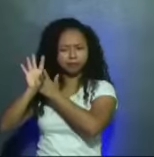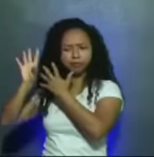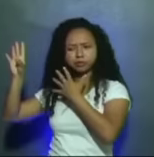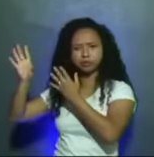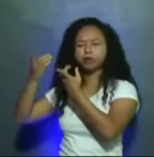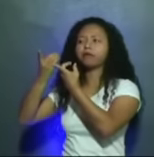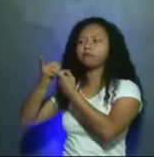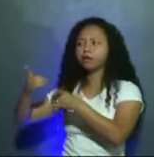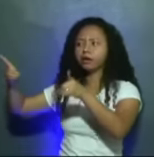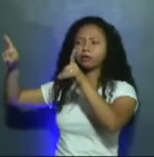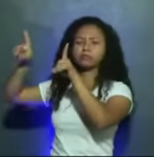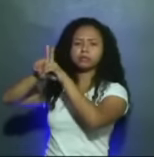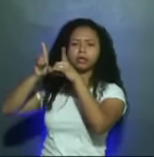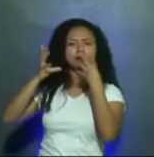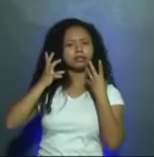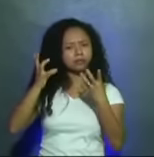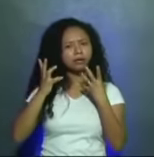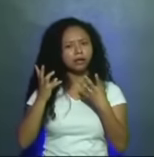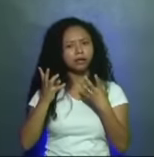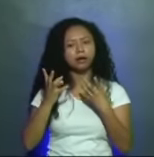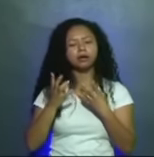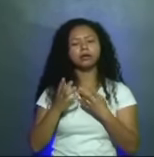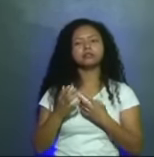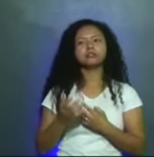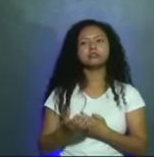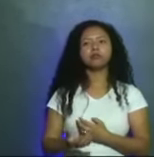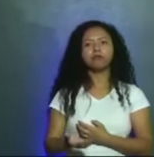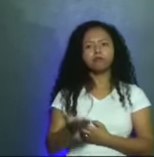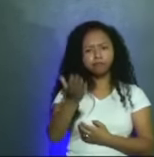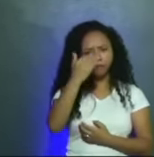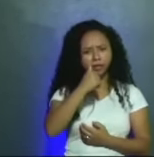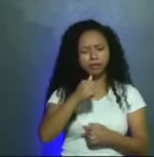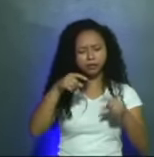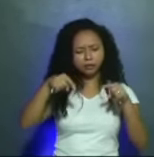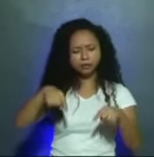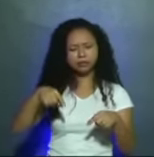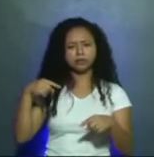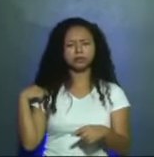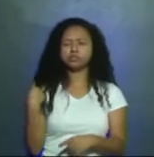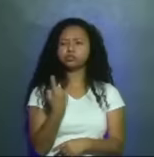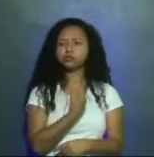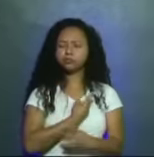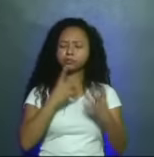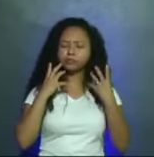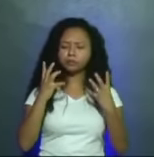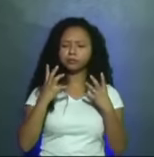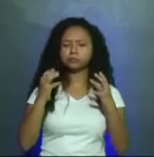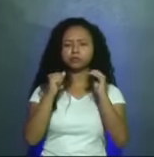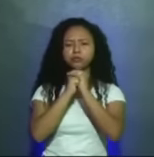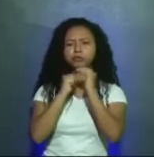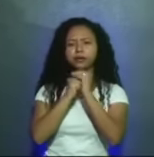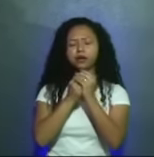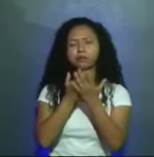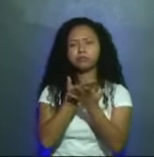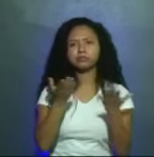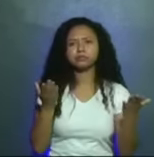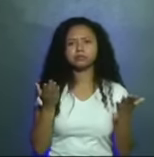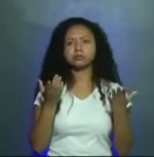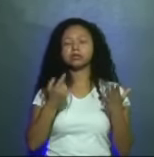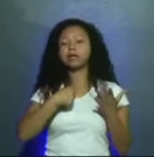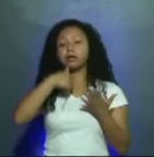cá, porque nós queremos então orar com vocês. Eu creio que Deus está trazendo cura